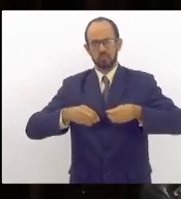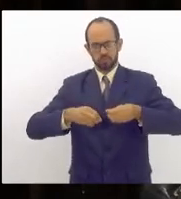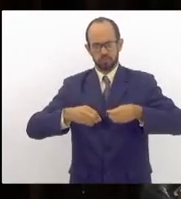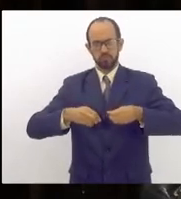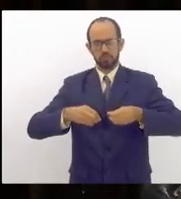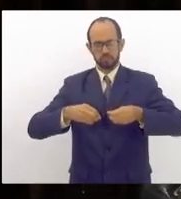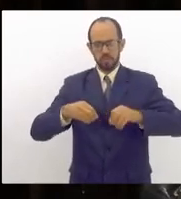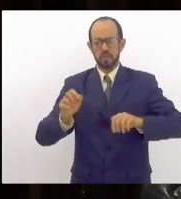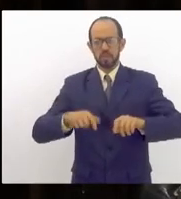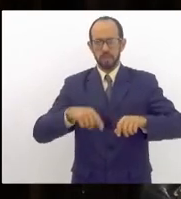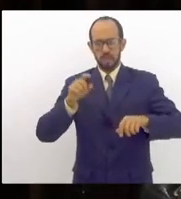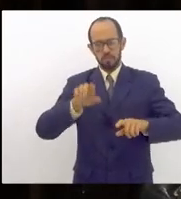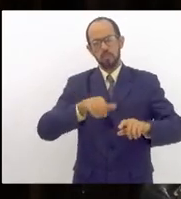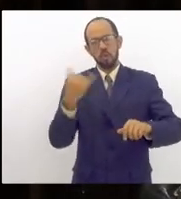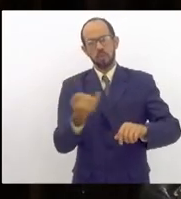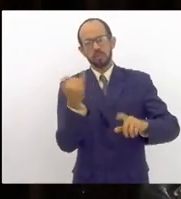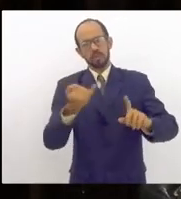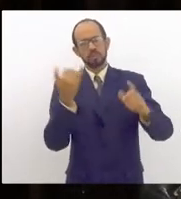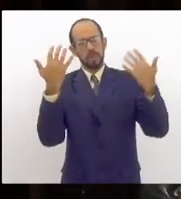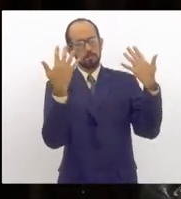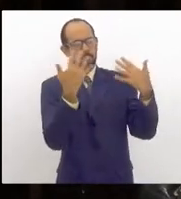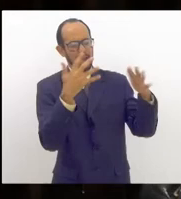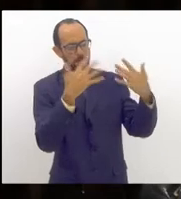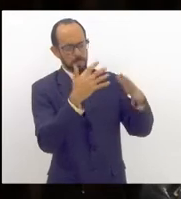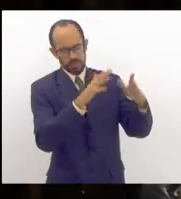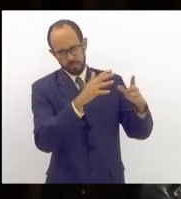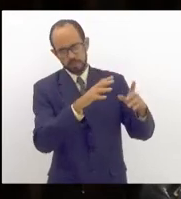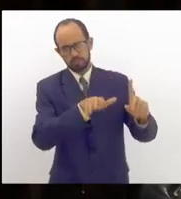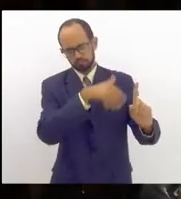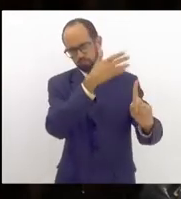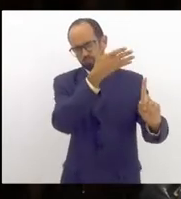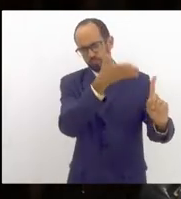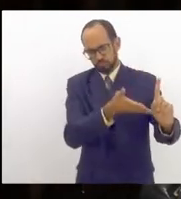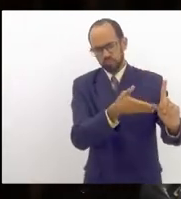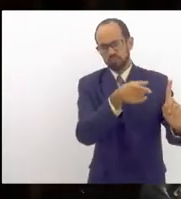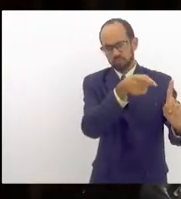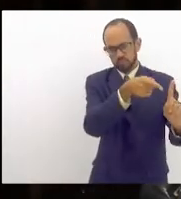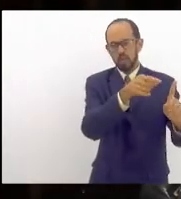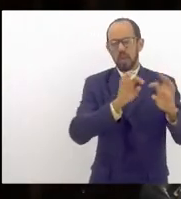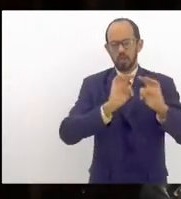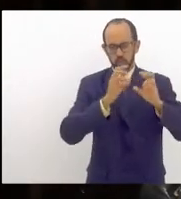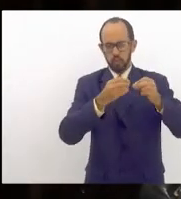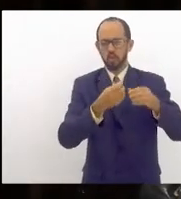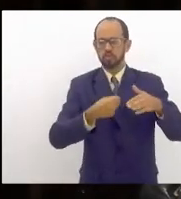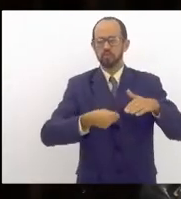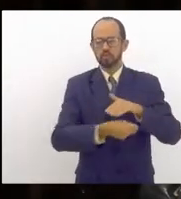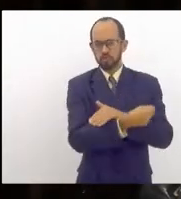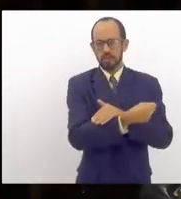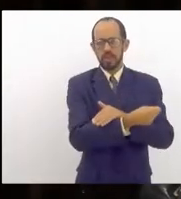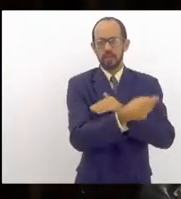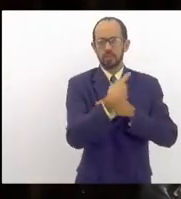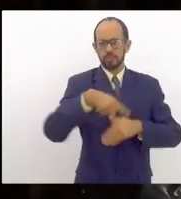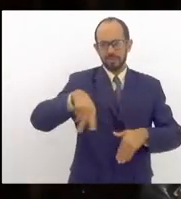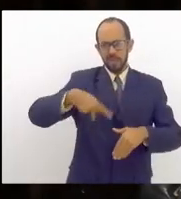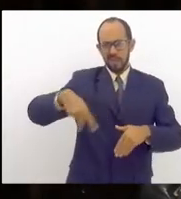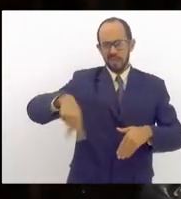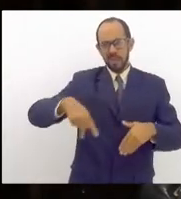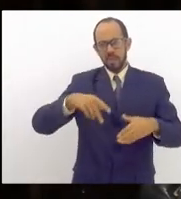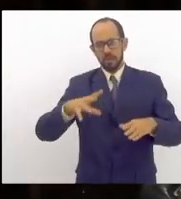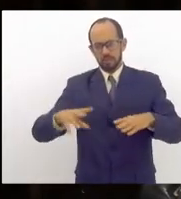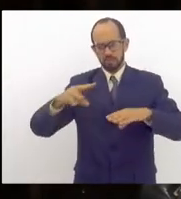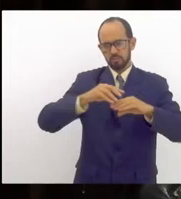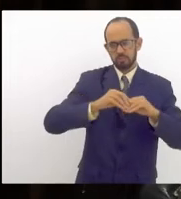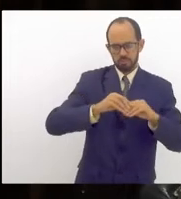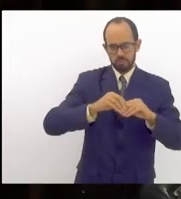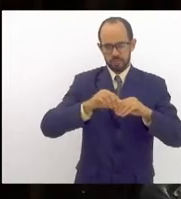é importante reconhecer o trabalho coletivo de trabalhadores trabalhadores do mandato aqui que contribuíram para esse